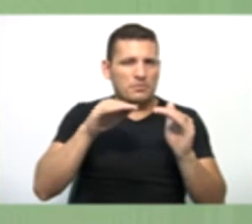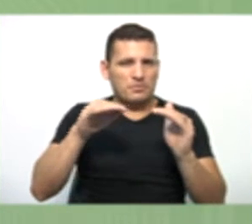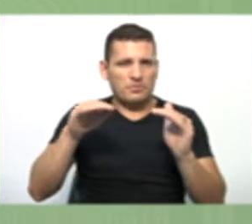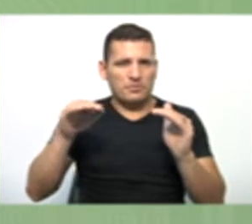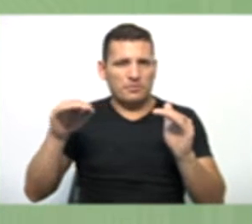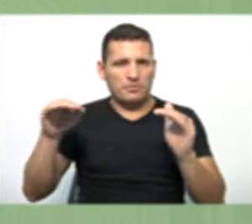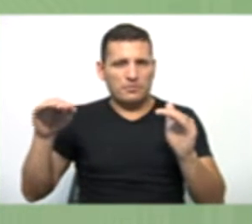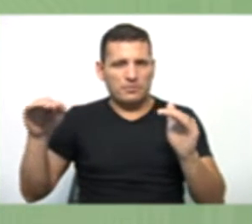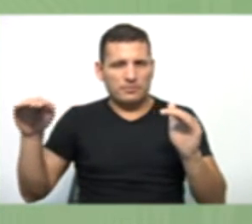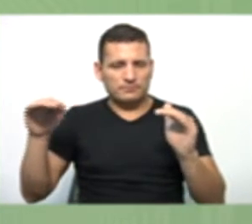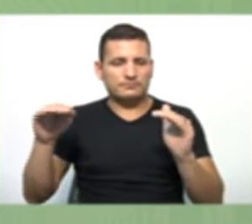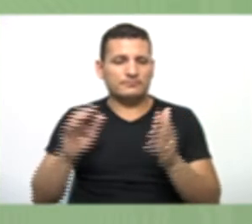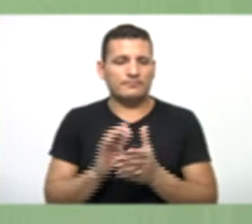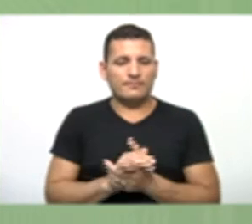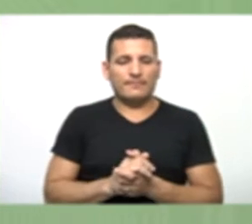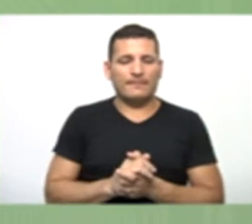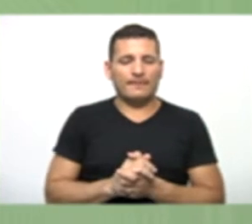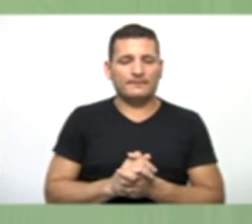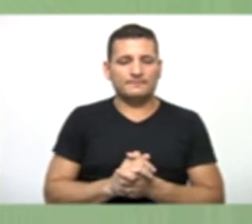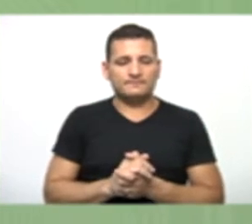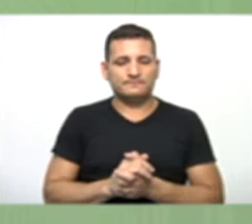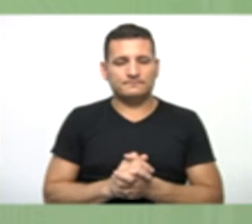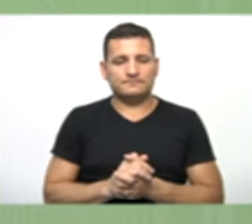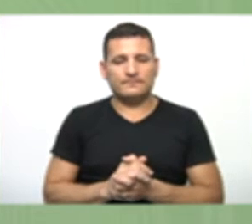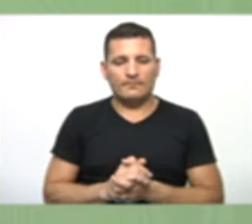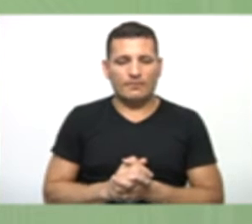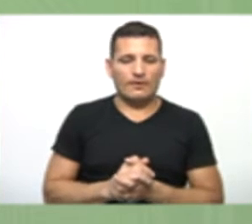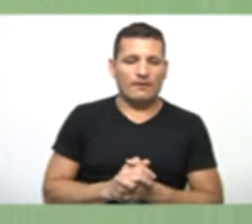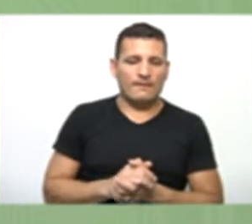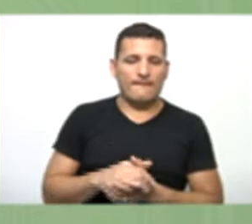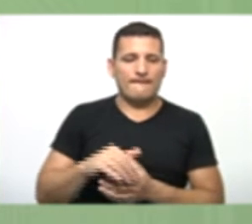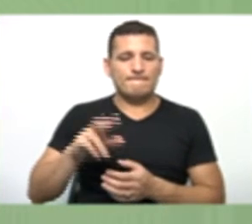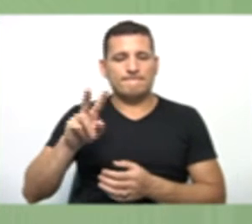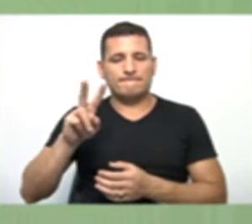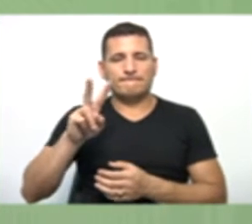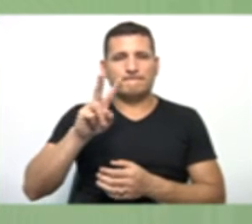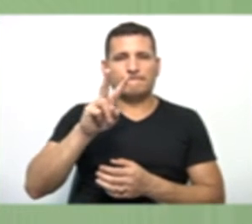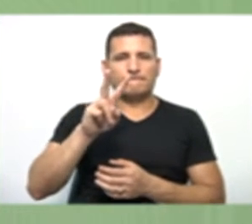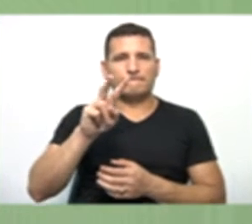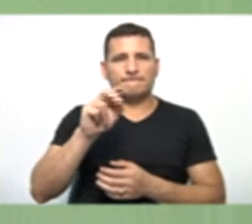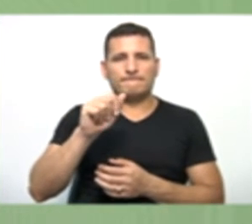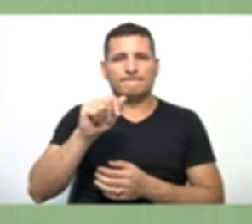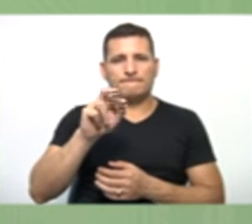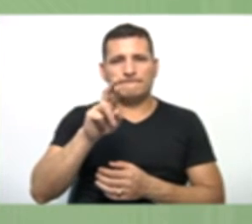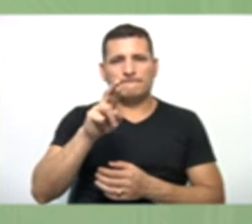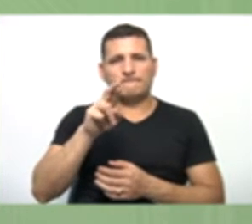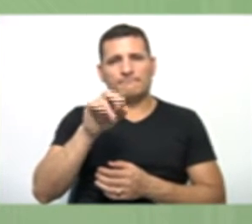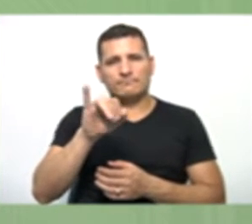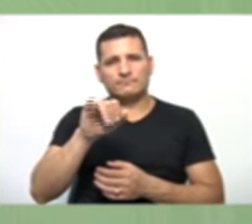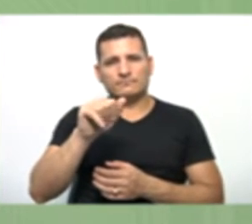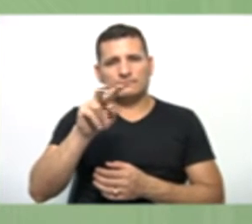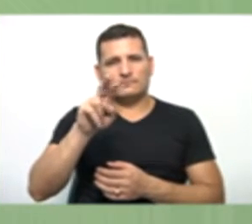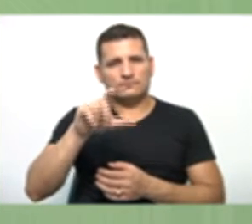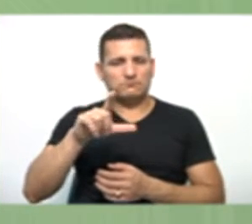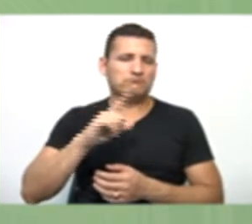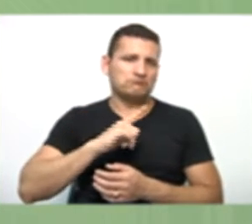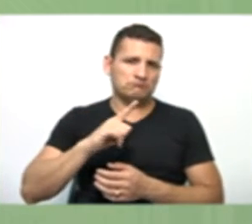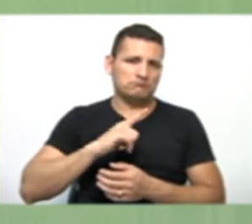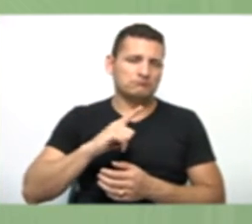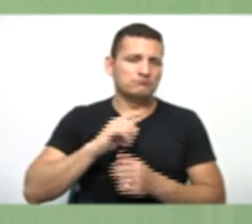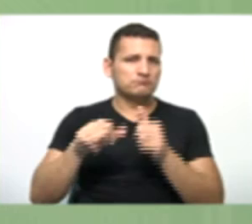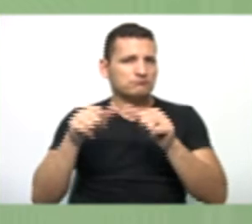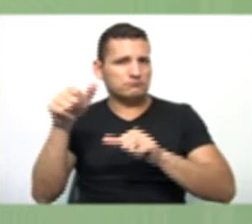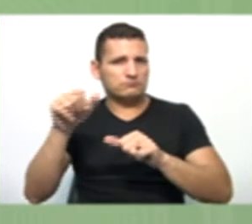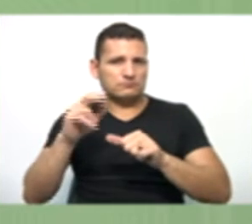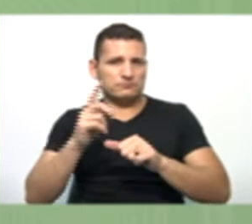na variável, não varia. Esse valor vai variar. Ele pode seguir algum critério ou não. Por exemplo, a conta